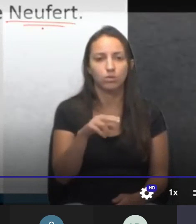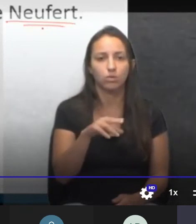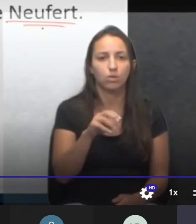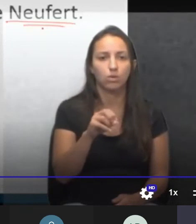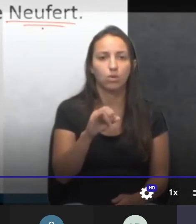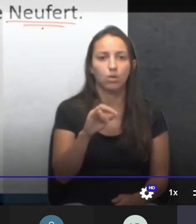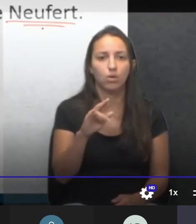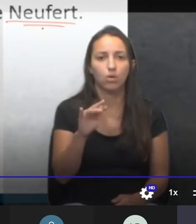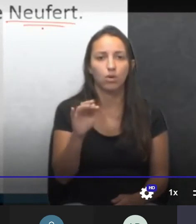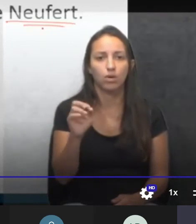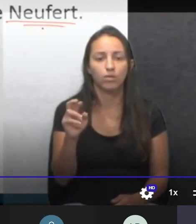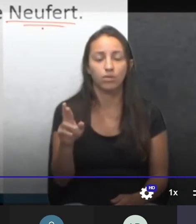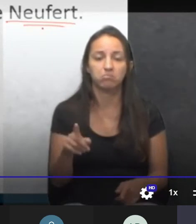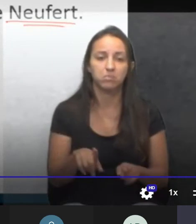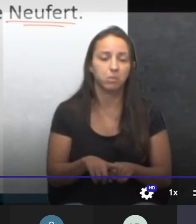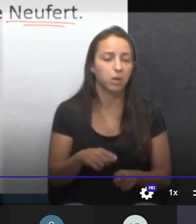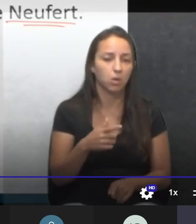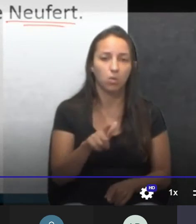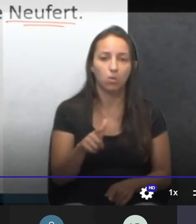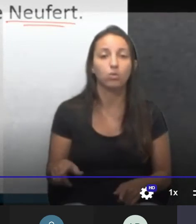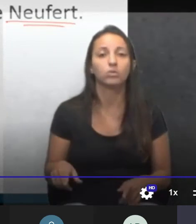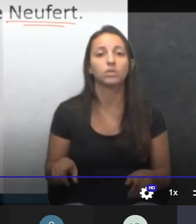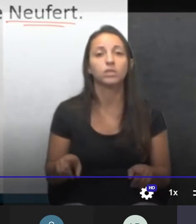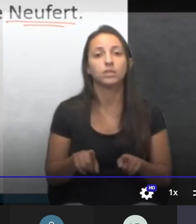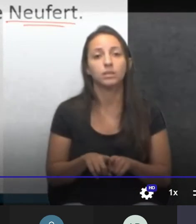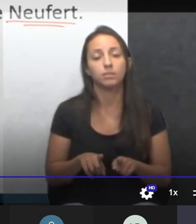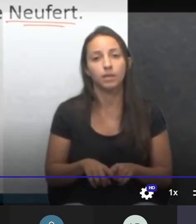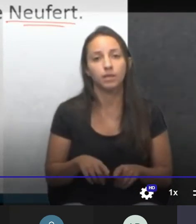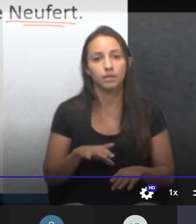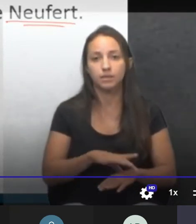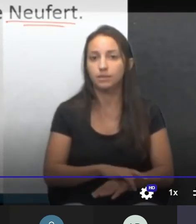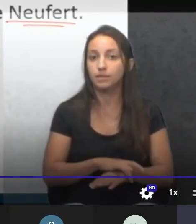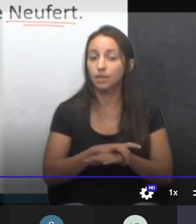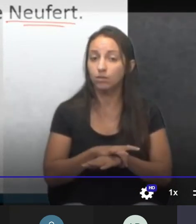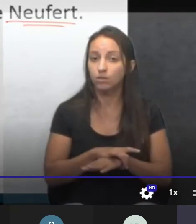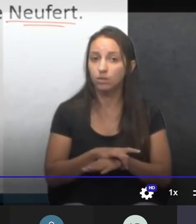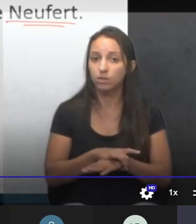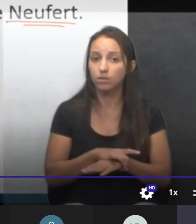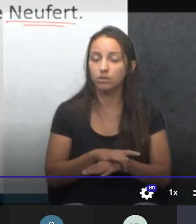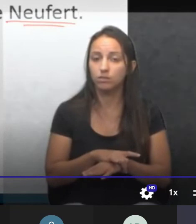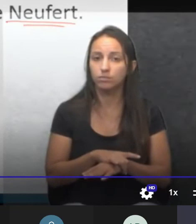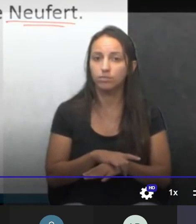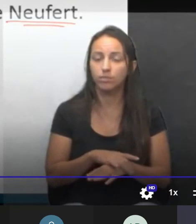consiga encontrar. E lembre-se de considerar sempre segurança,